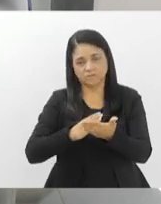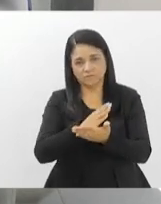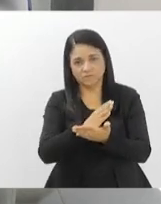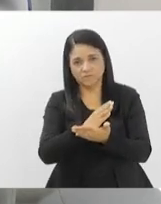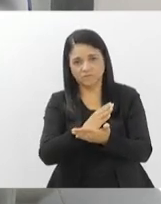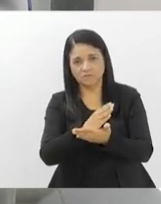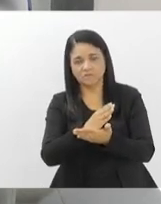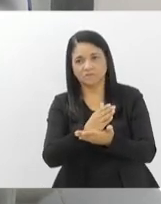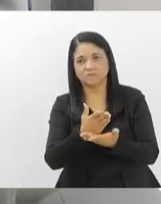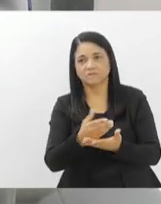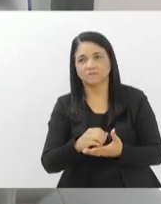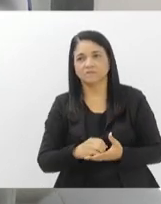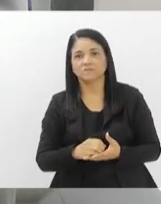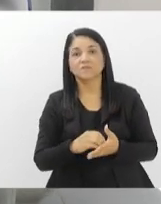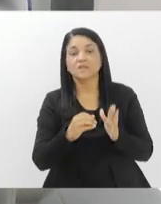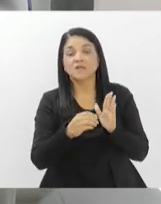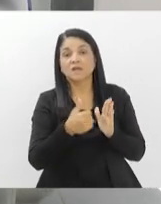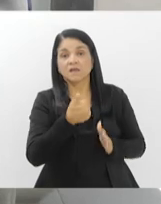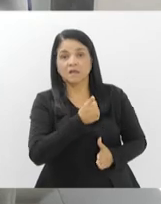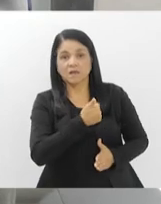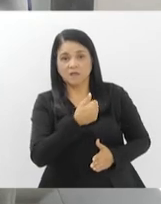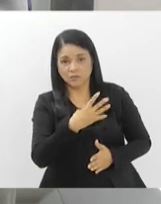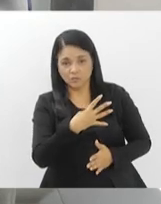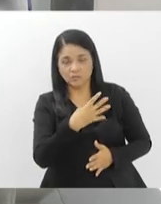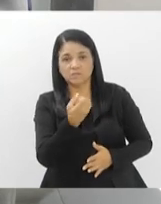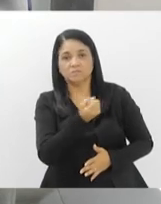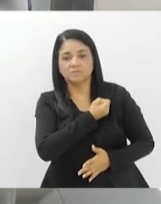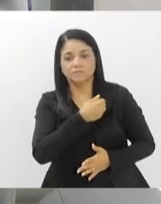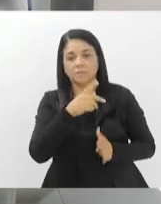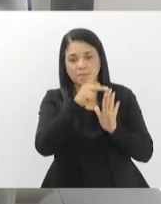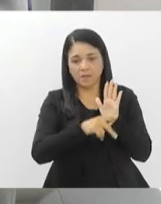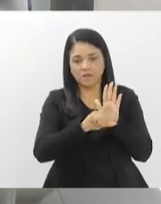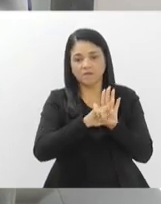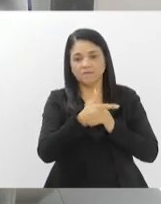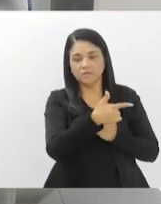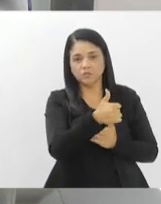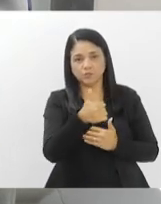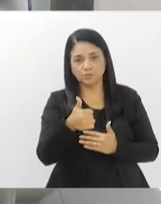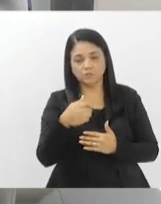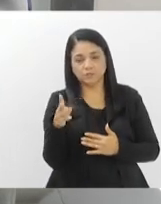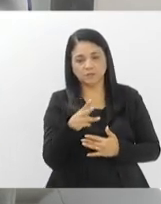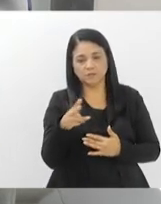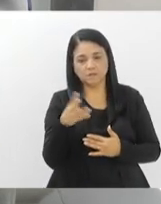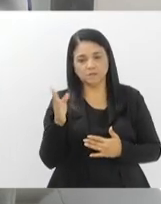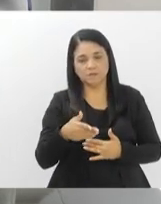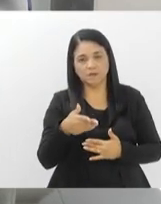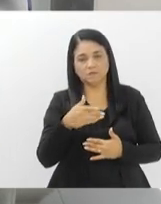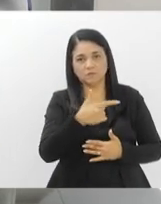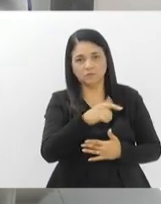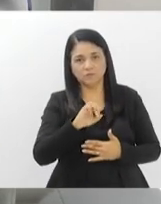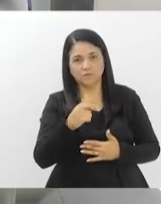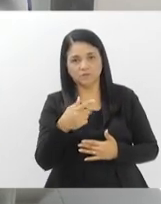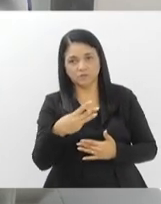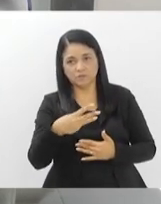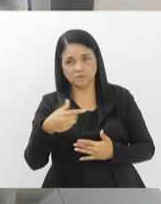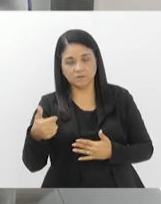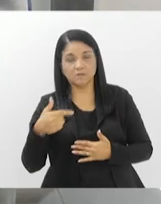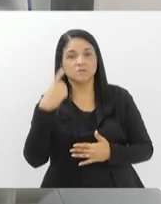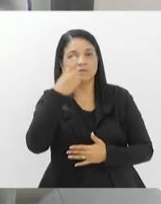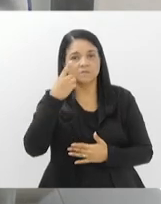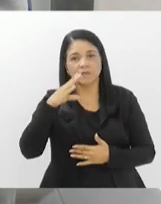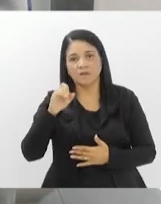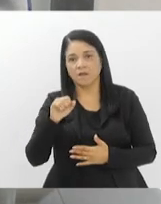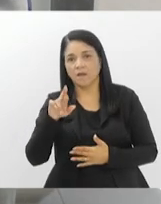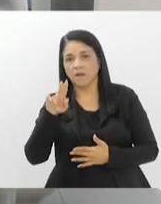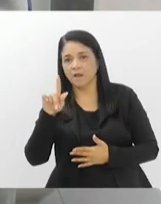aprovados. 14 da pauta, PL 2133 de 23, de autoria do deputado Carlinhos BNH, que declara como